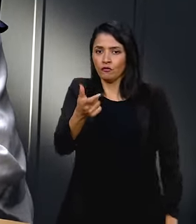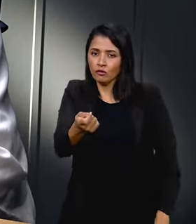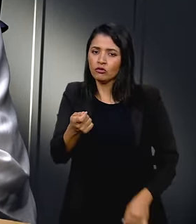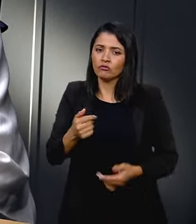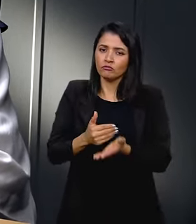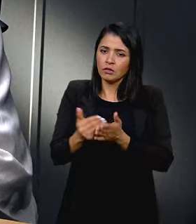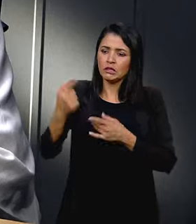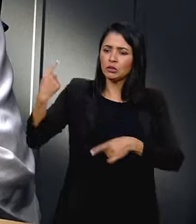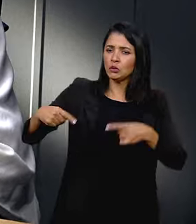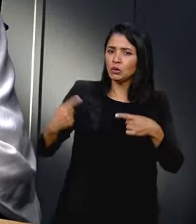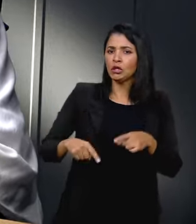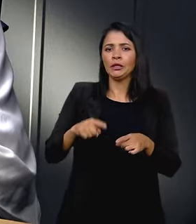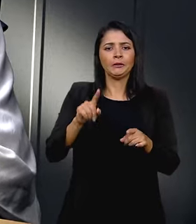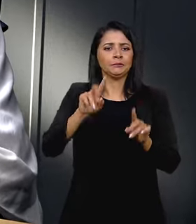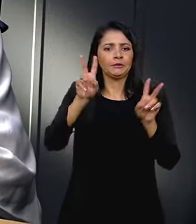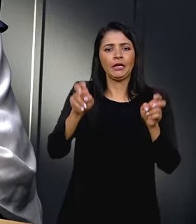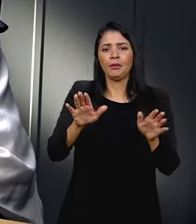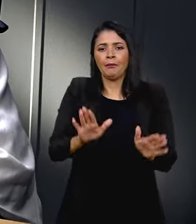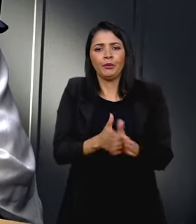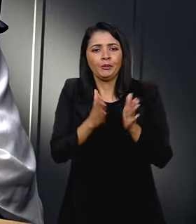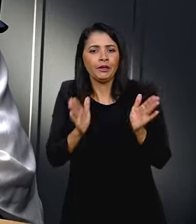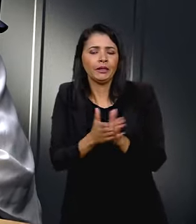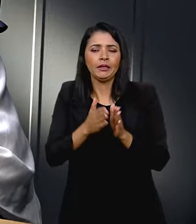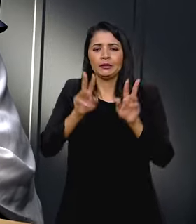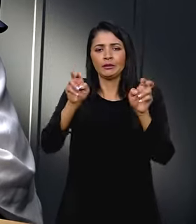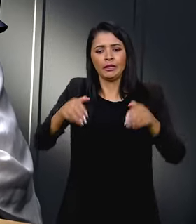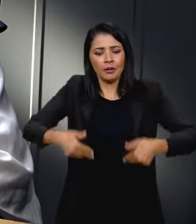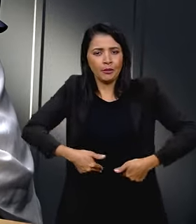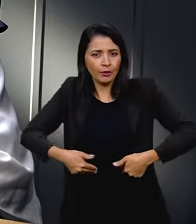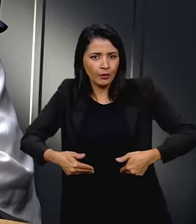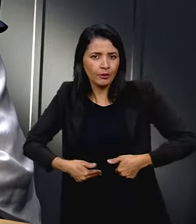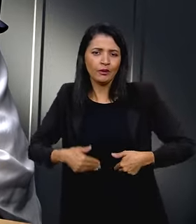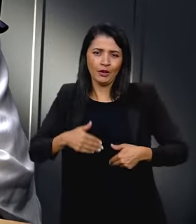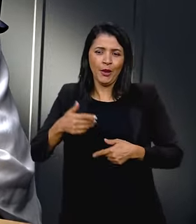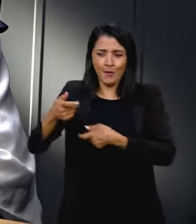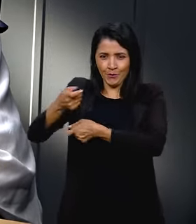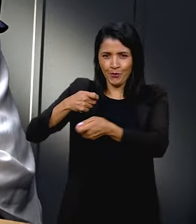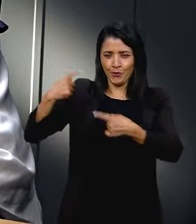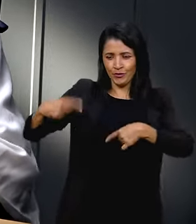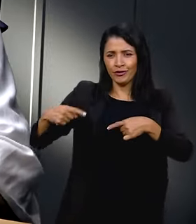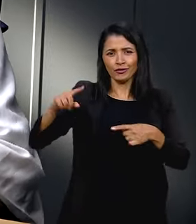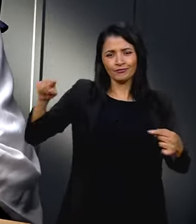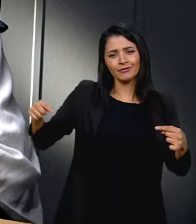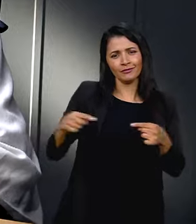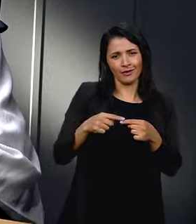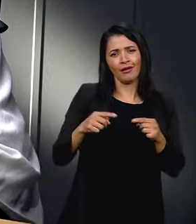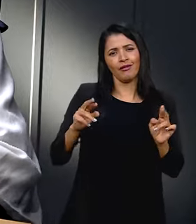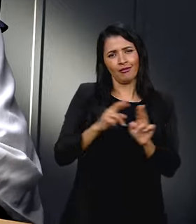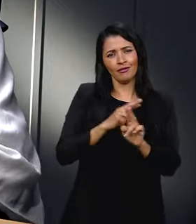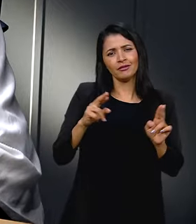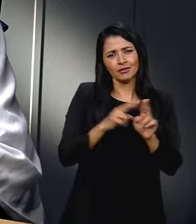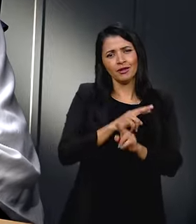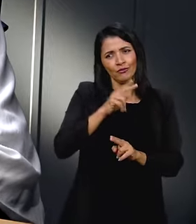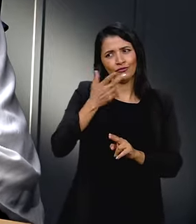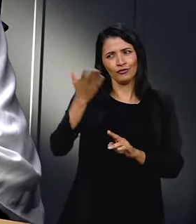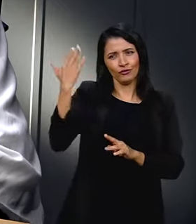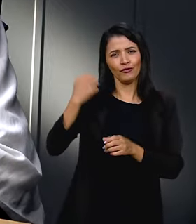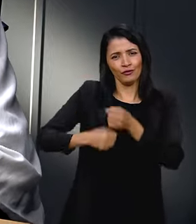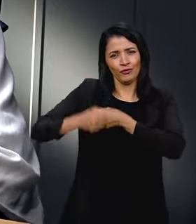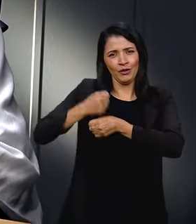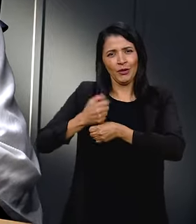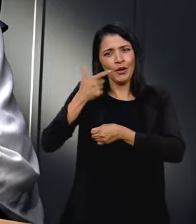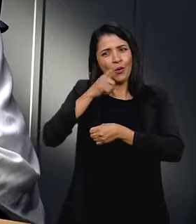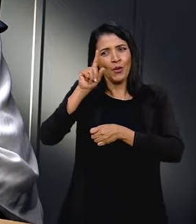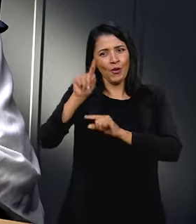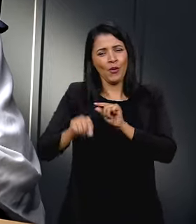pobreza de fome e política econômica tem uma relação Direta com isso a gente viu Eh em anos anteriores como que uma política de austeridade